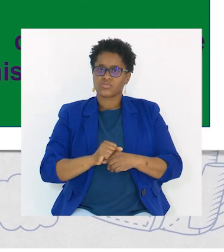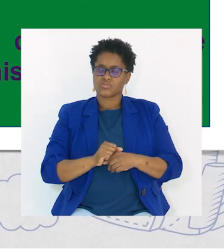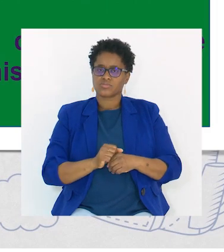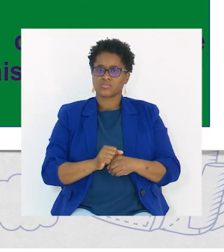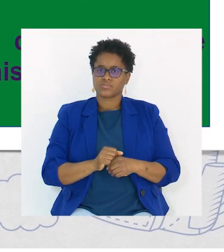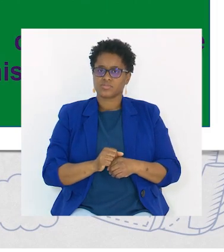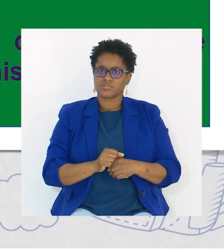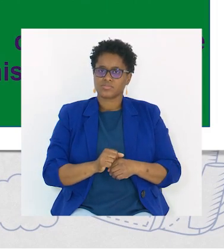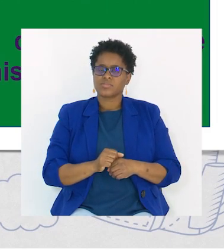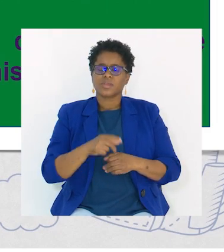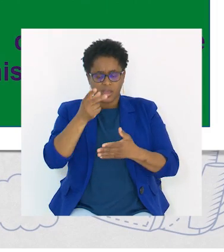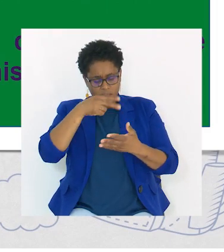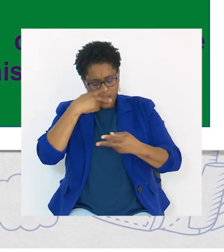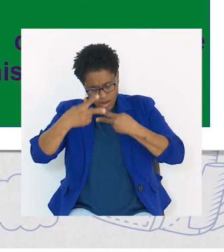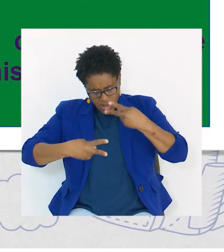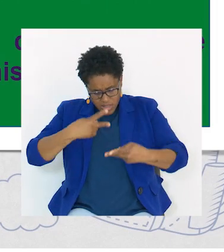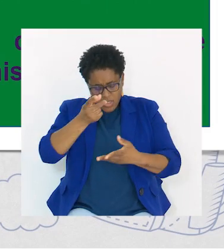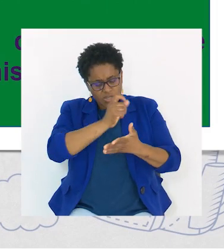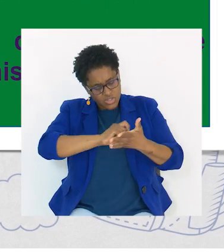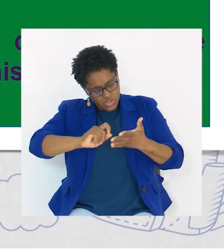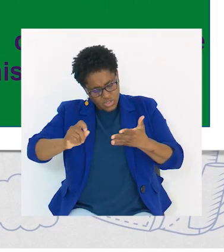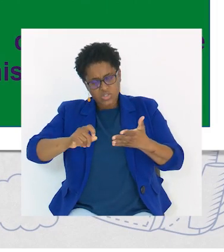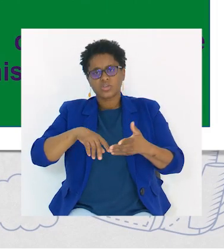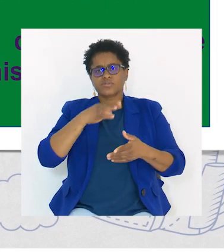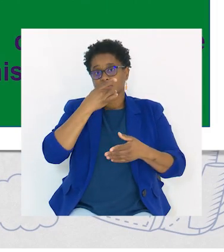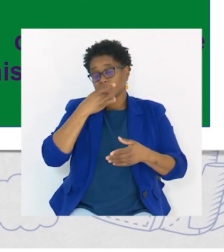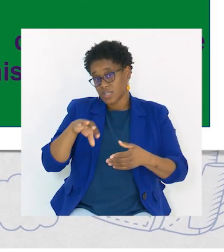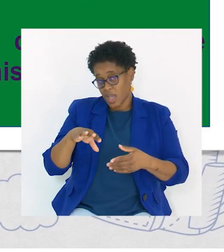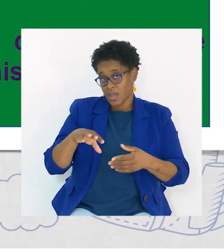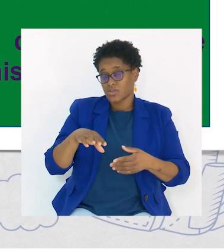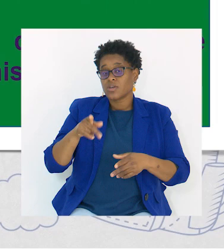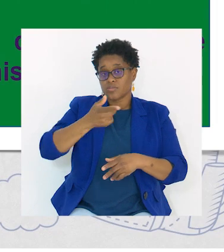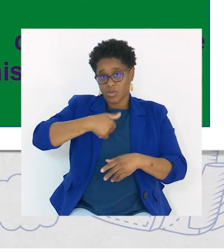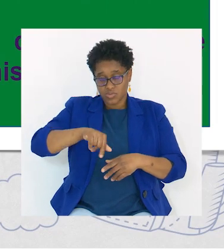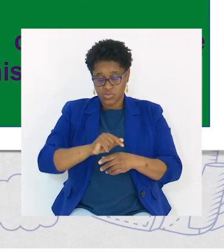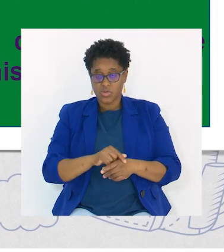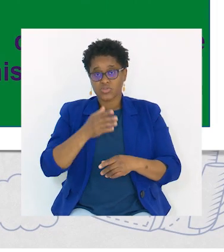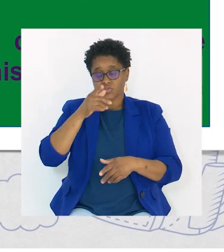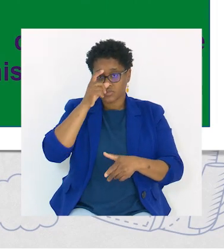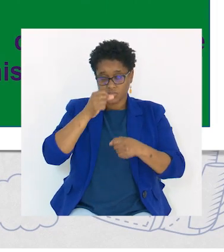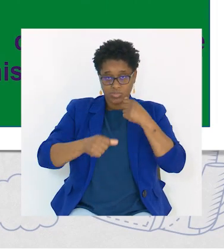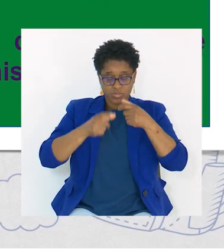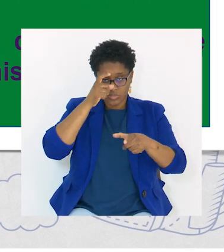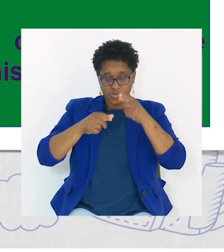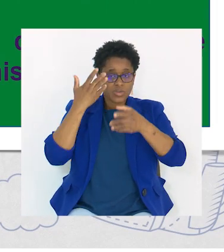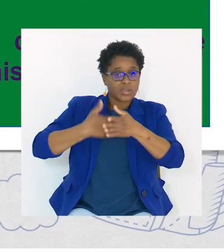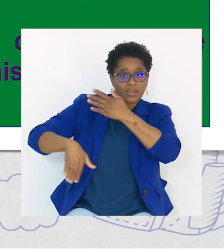analisa registros que foram deixados pelos nossos antepassados,